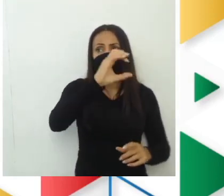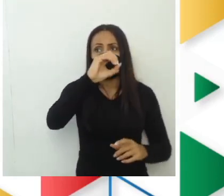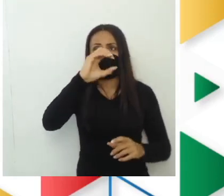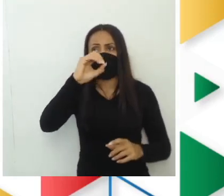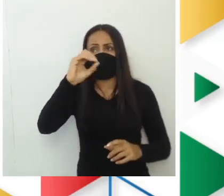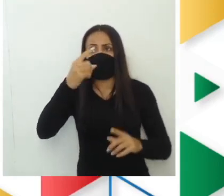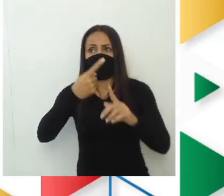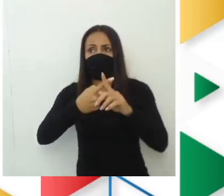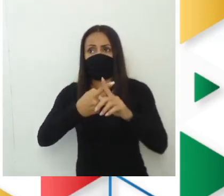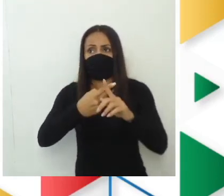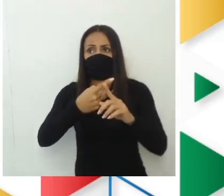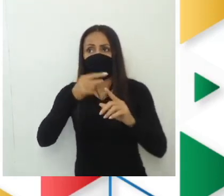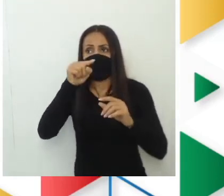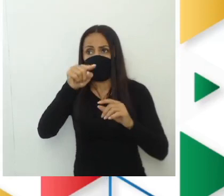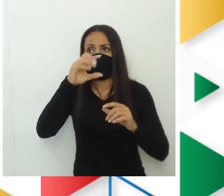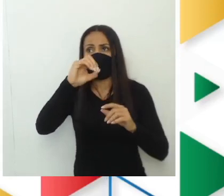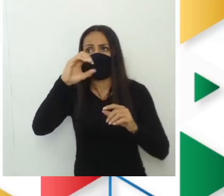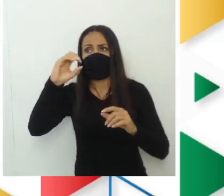340 mil,